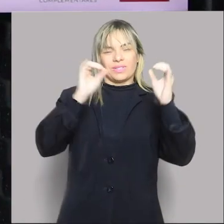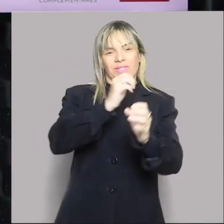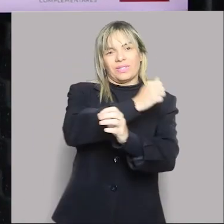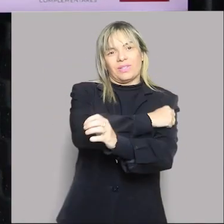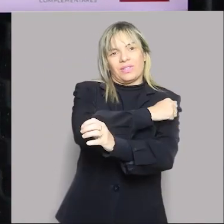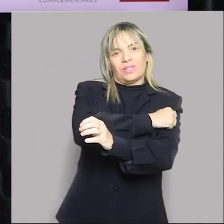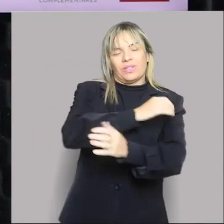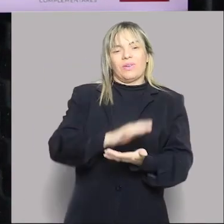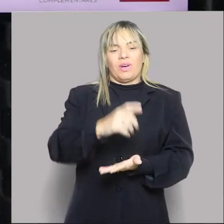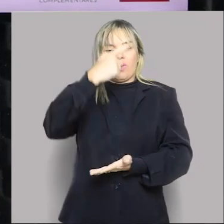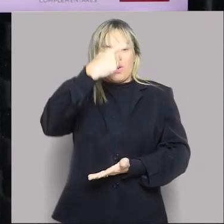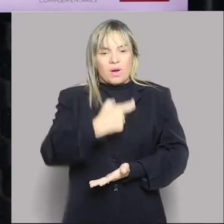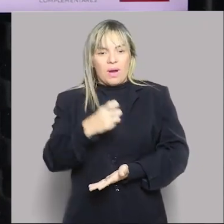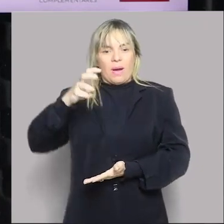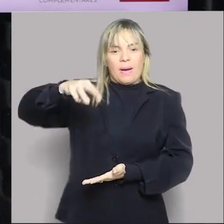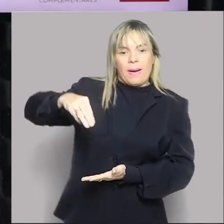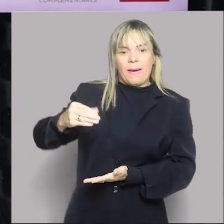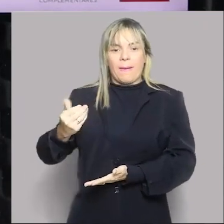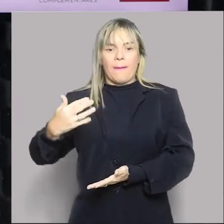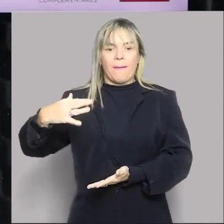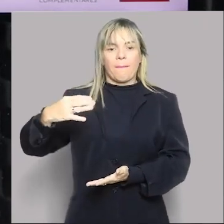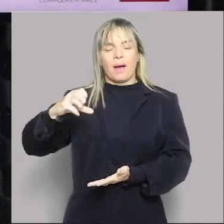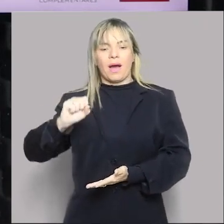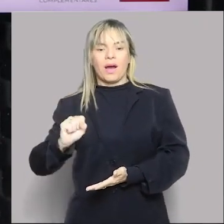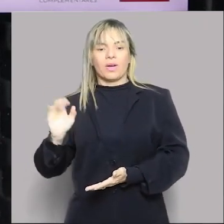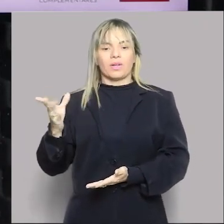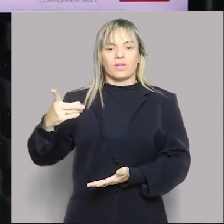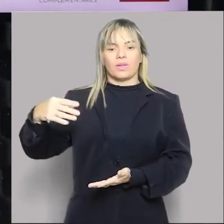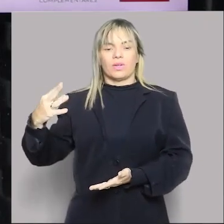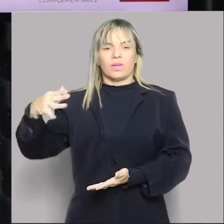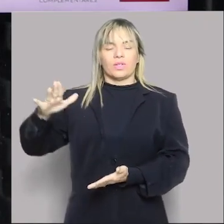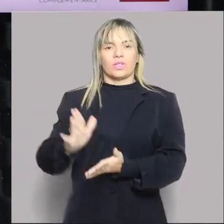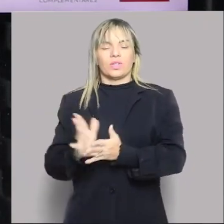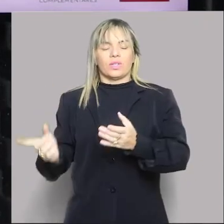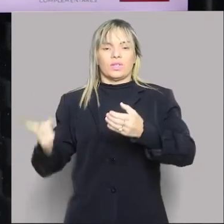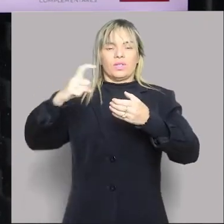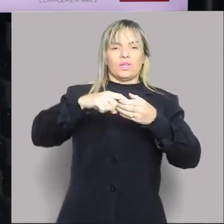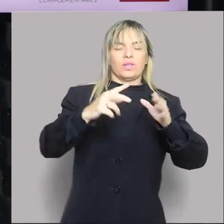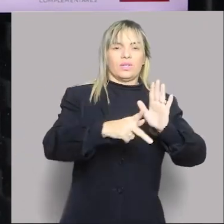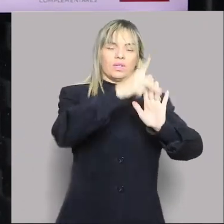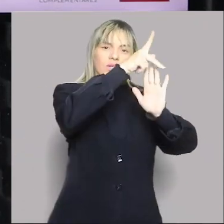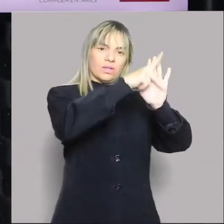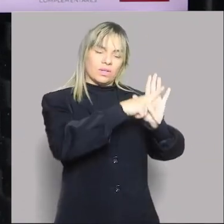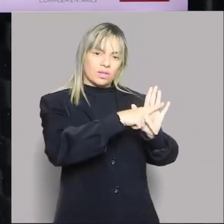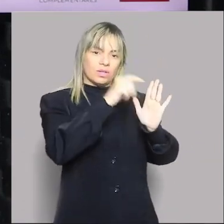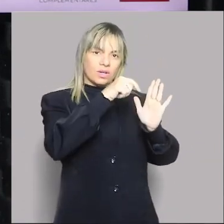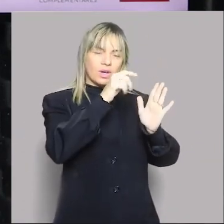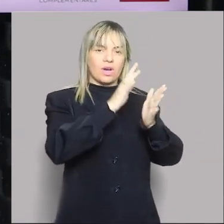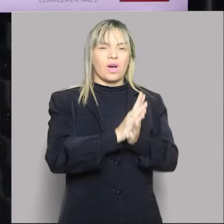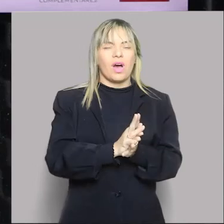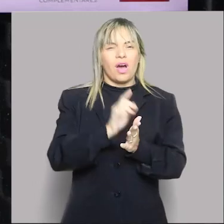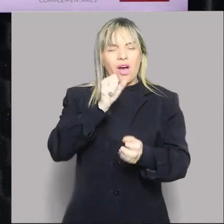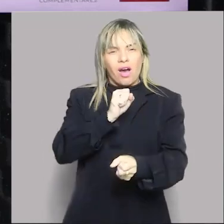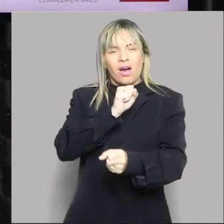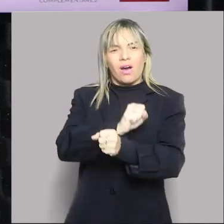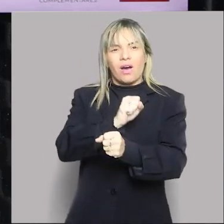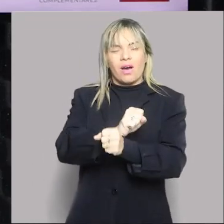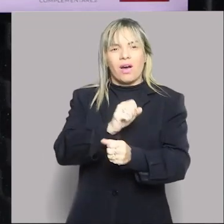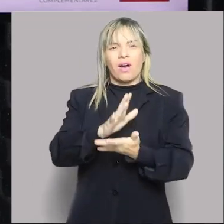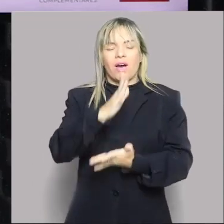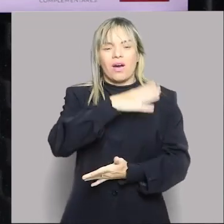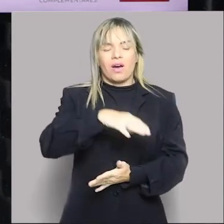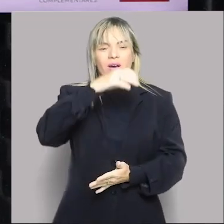Olá, gente. Professor Marcos Dominista, a gente está de volta aqui, a gente está de volta com um projeto aí, vamos esperar vocês no sábado. E a gente vai dar aula agora